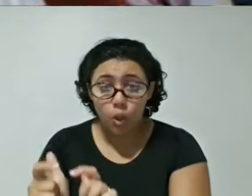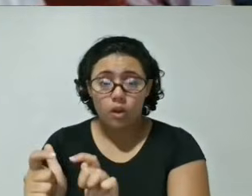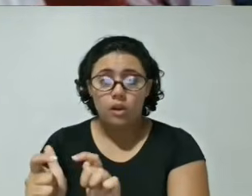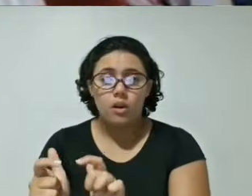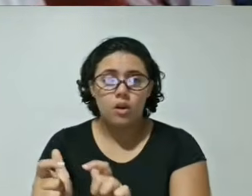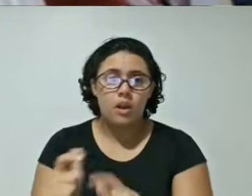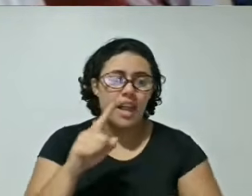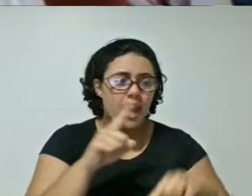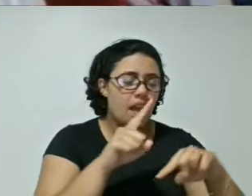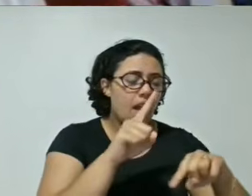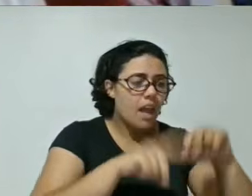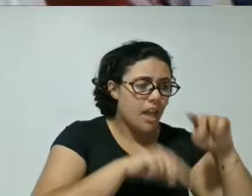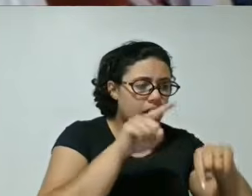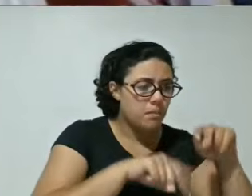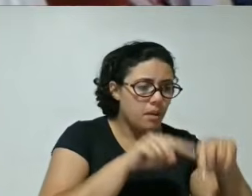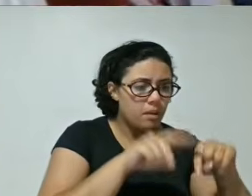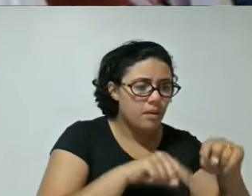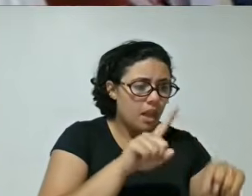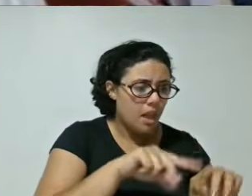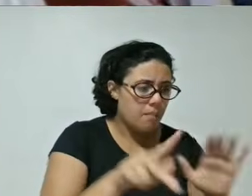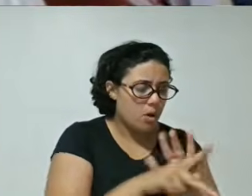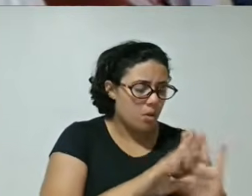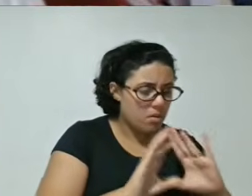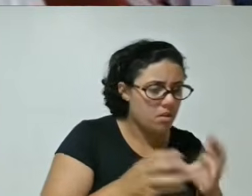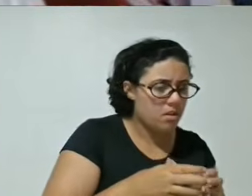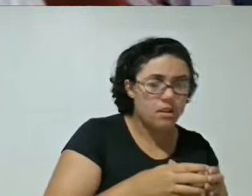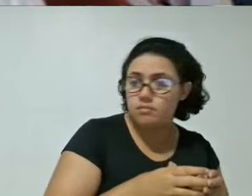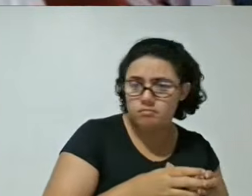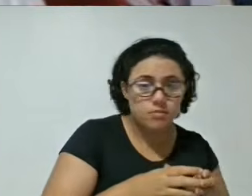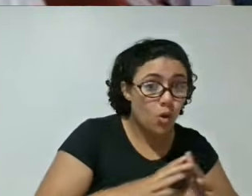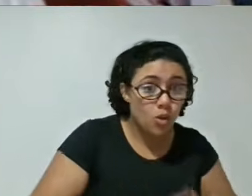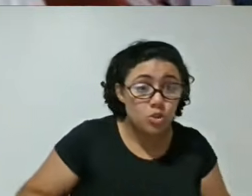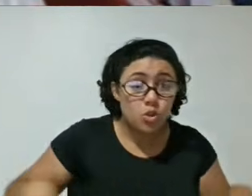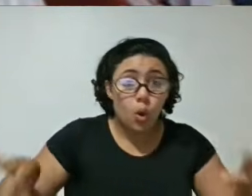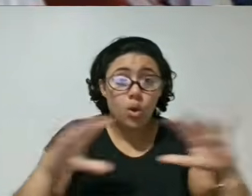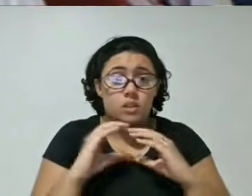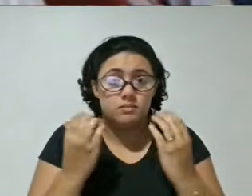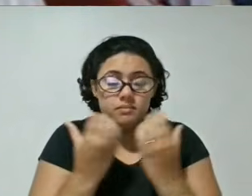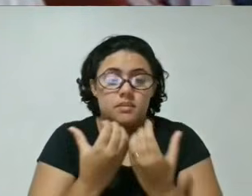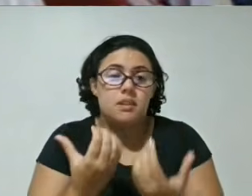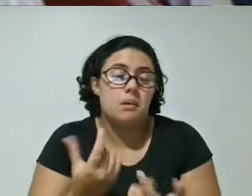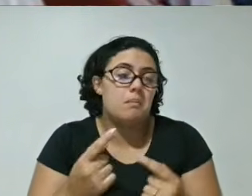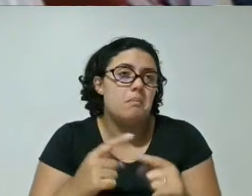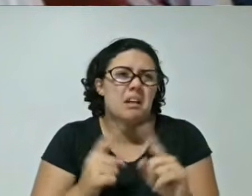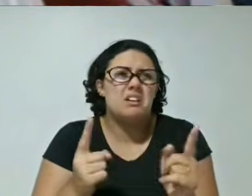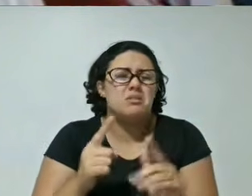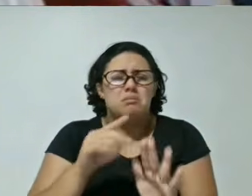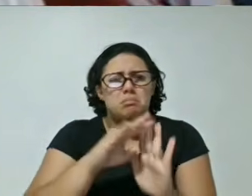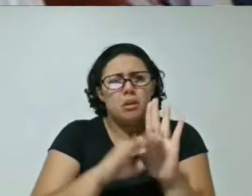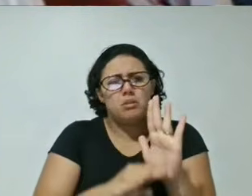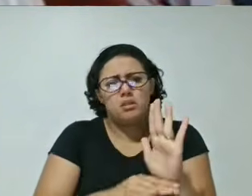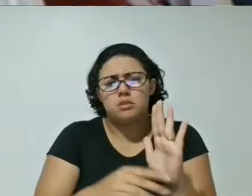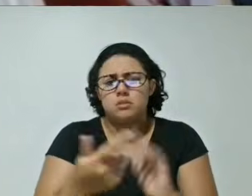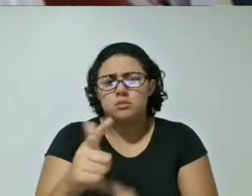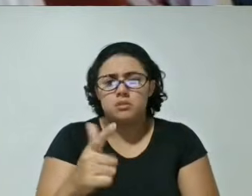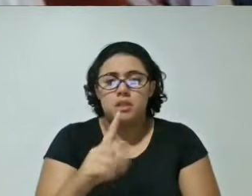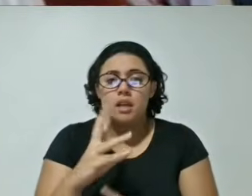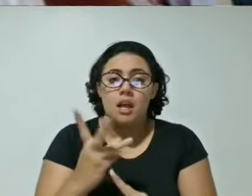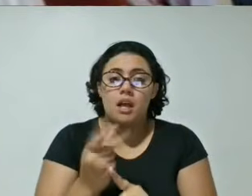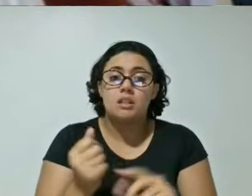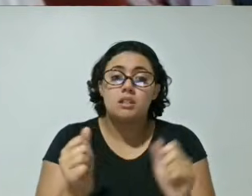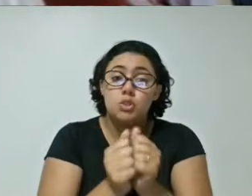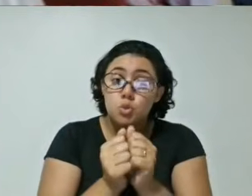do equipamento com os artistas. E que não tem, mesmo que não haja pauta específica, que os artistas estejam ali no momento sentados